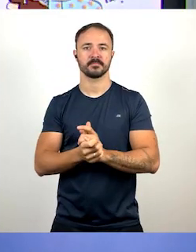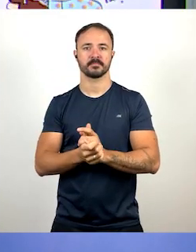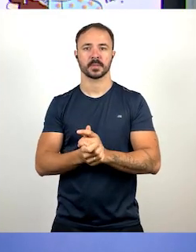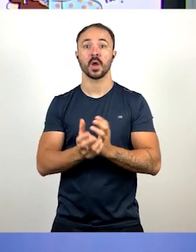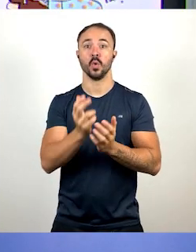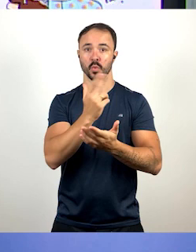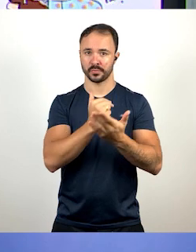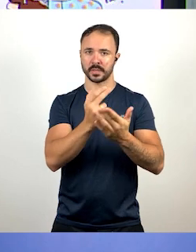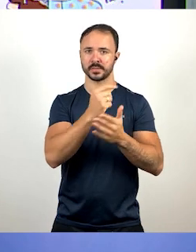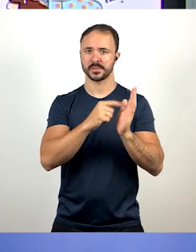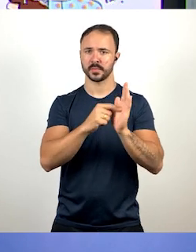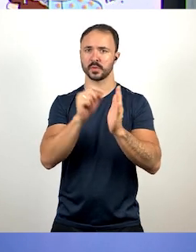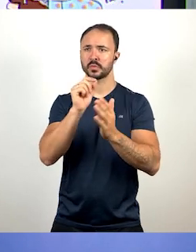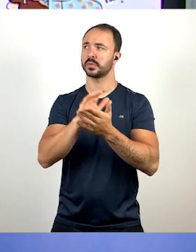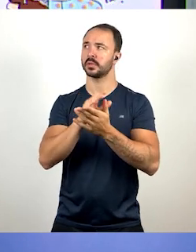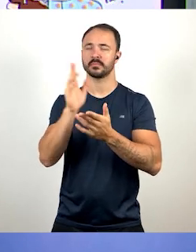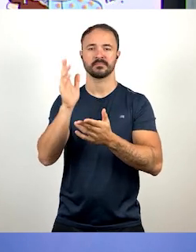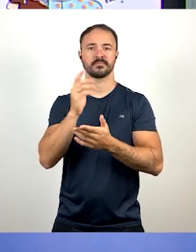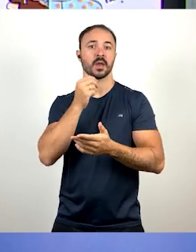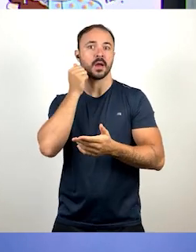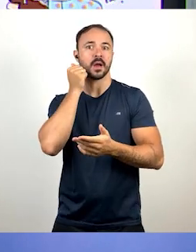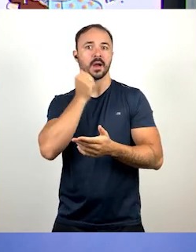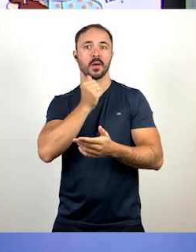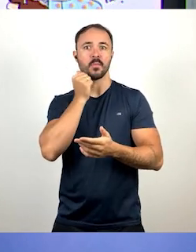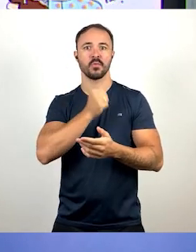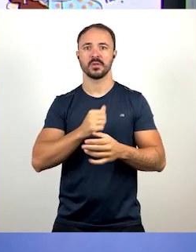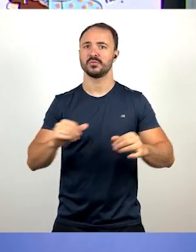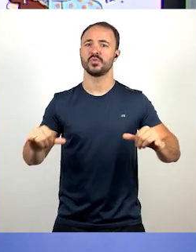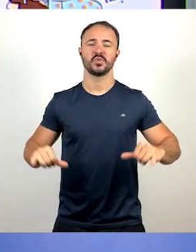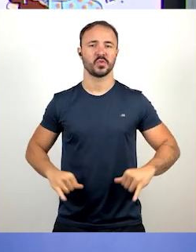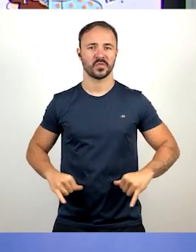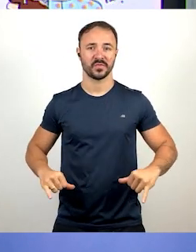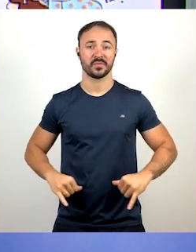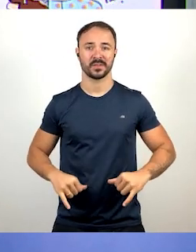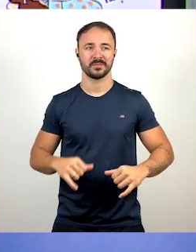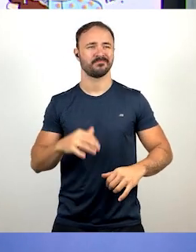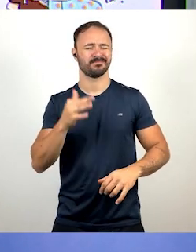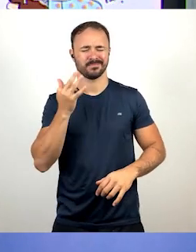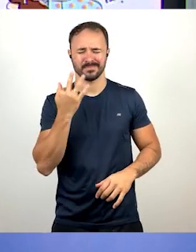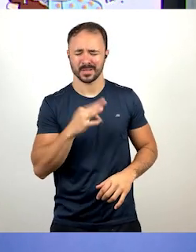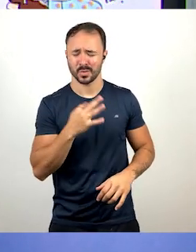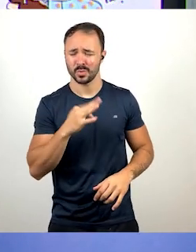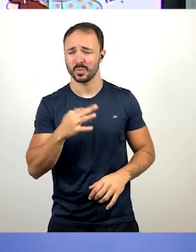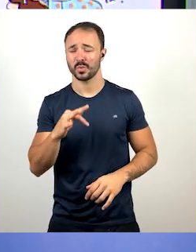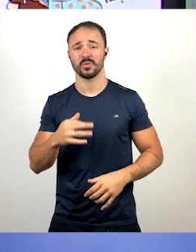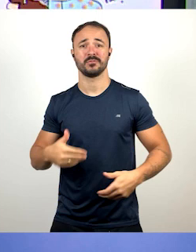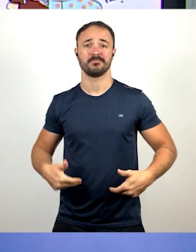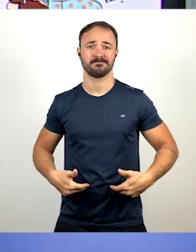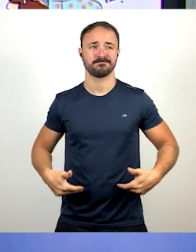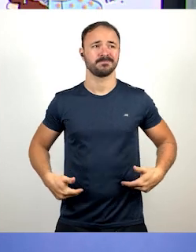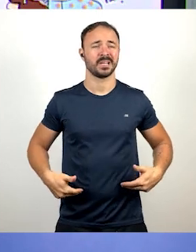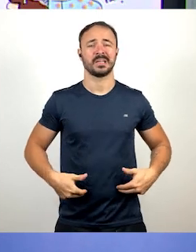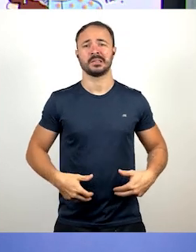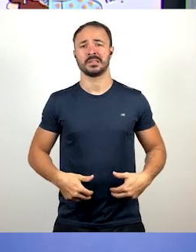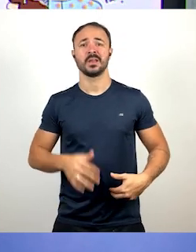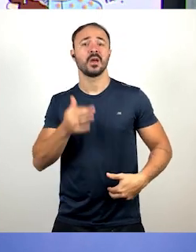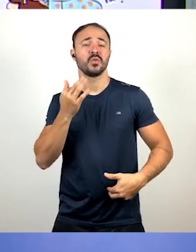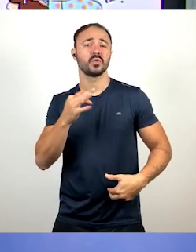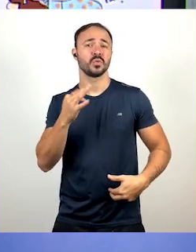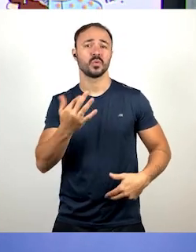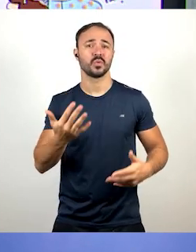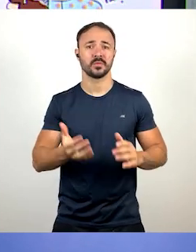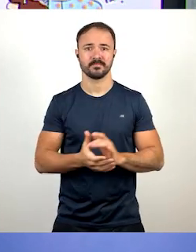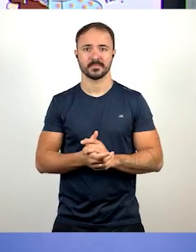ilustração mostra aqui, no caso, uma mulher que sofre de dores na região dos